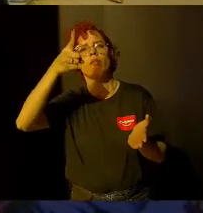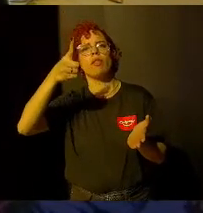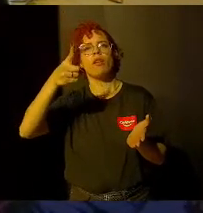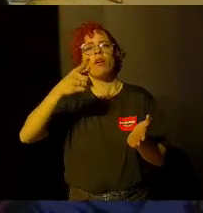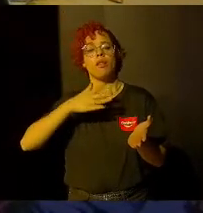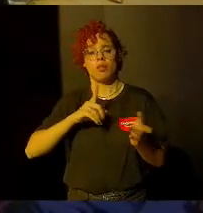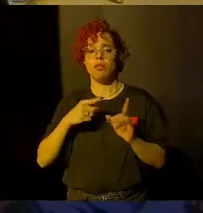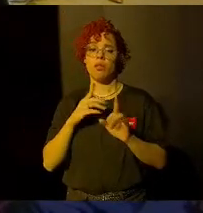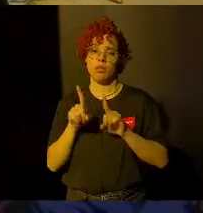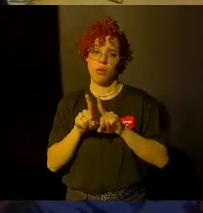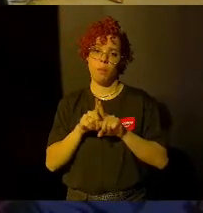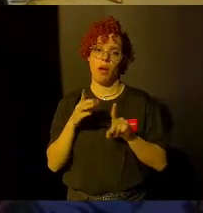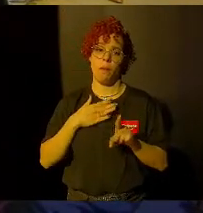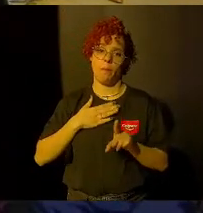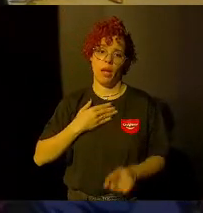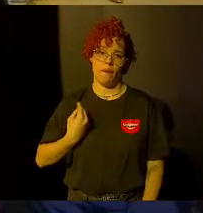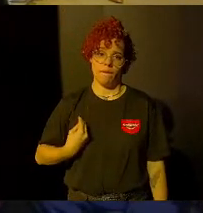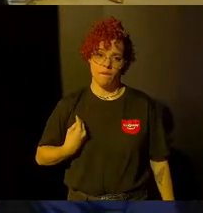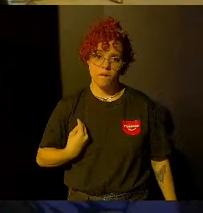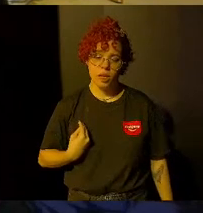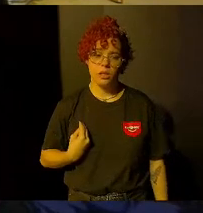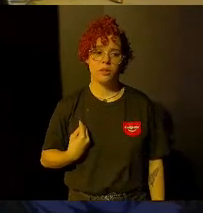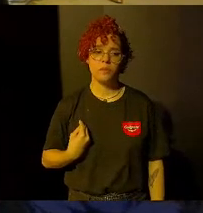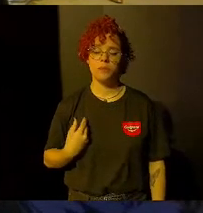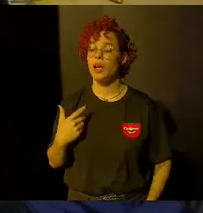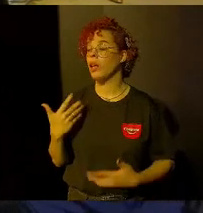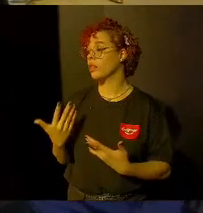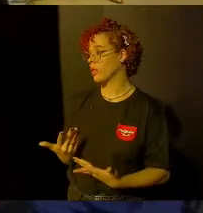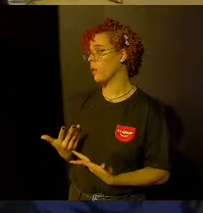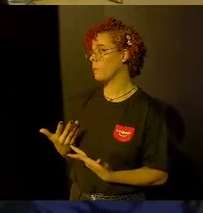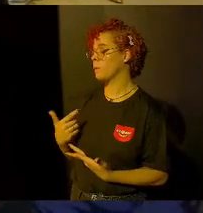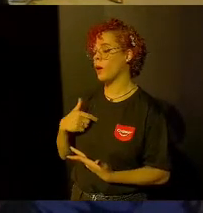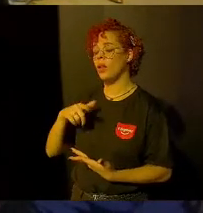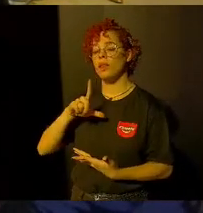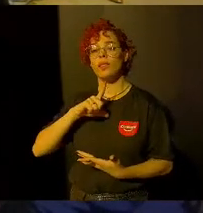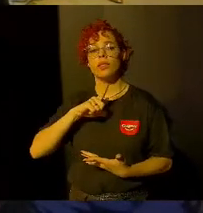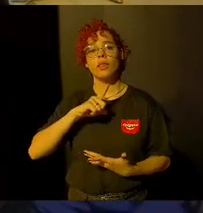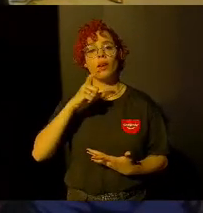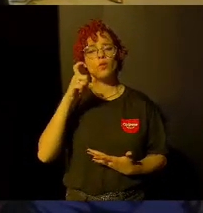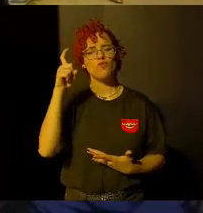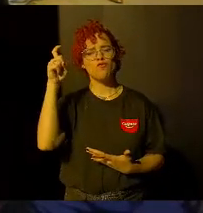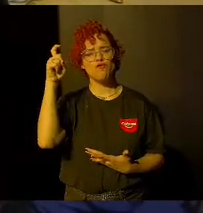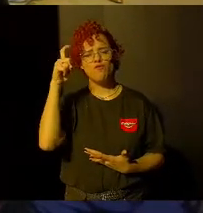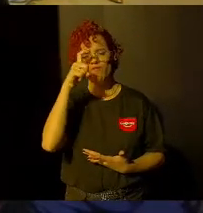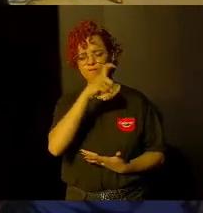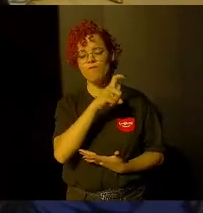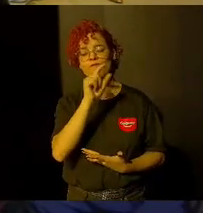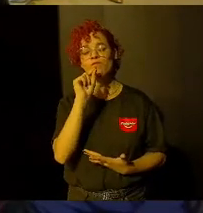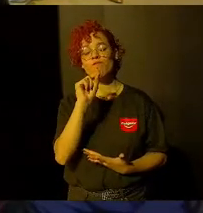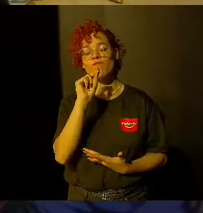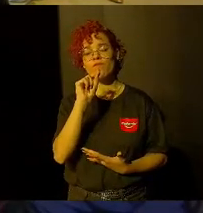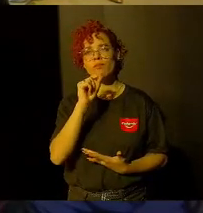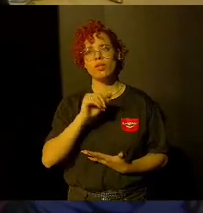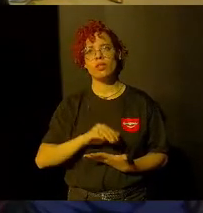a minha vida então Cláudia eu tenho muita dificuldade em